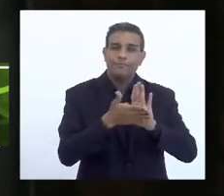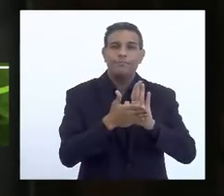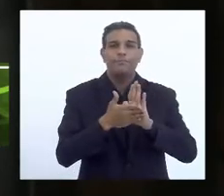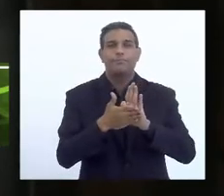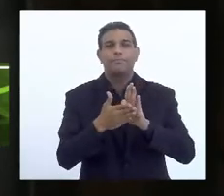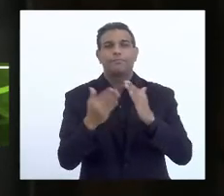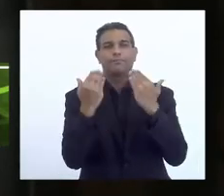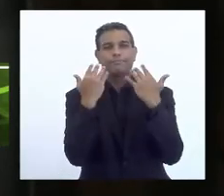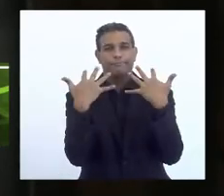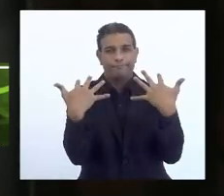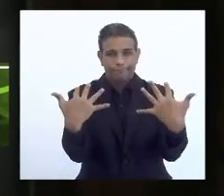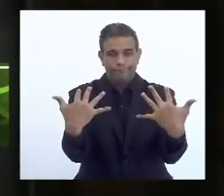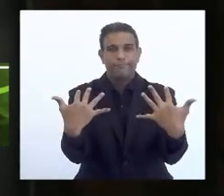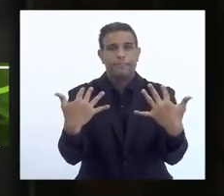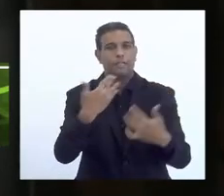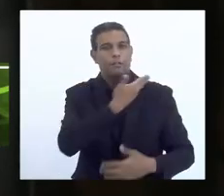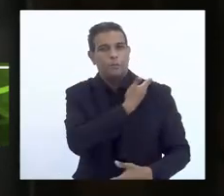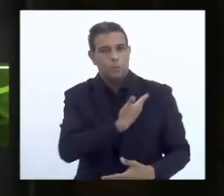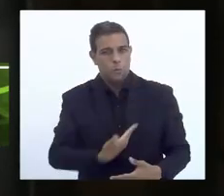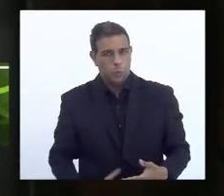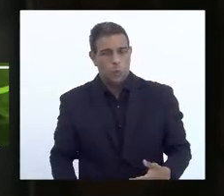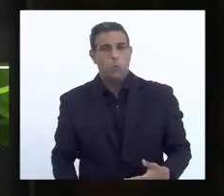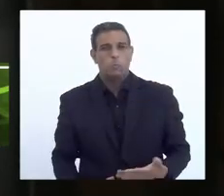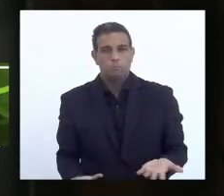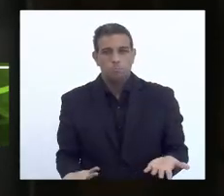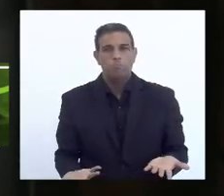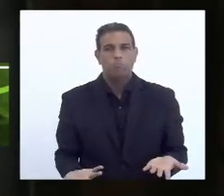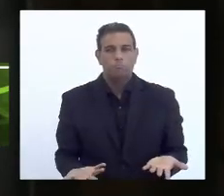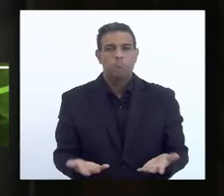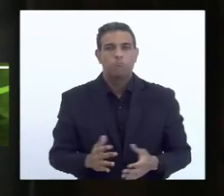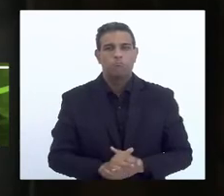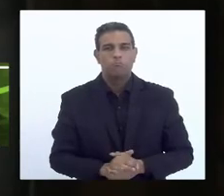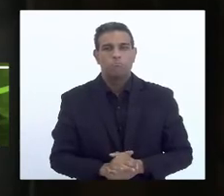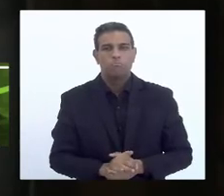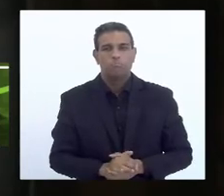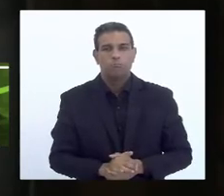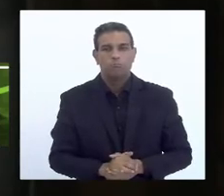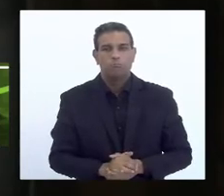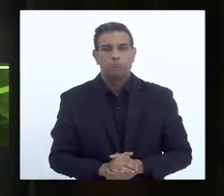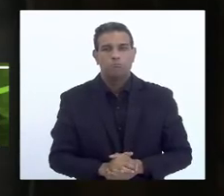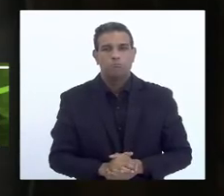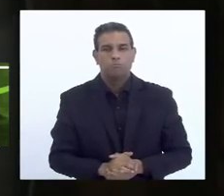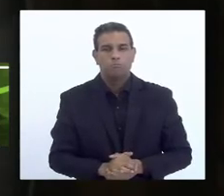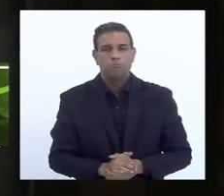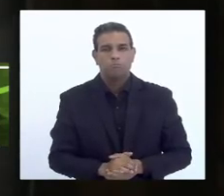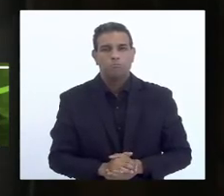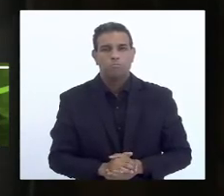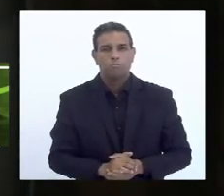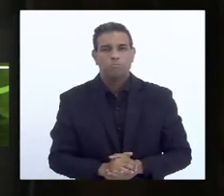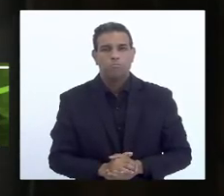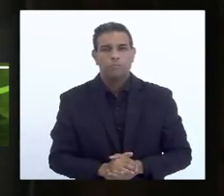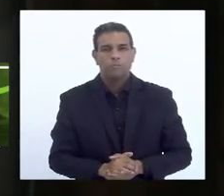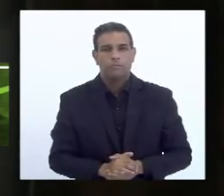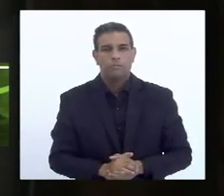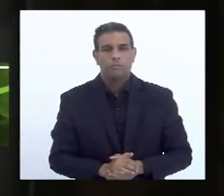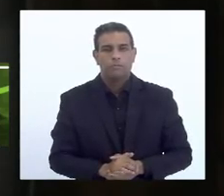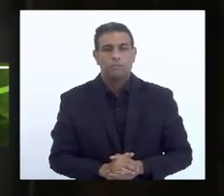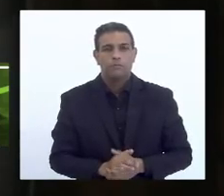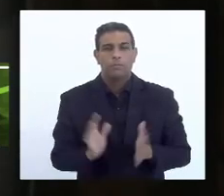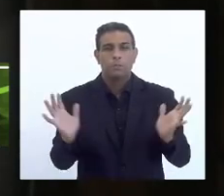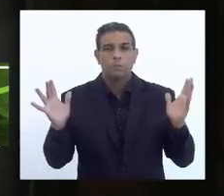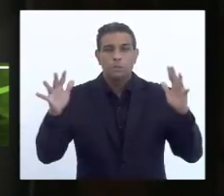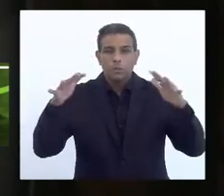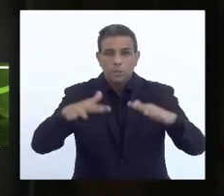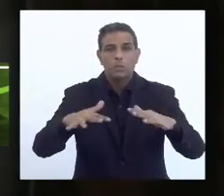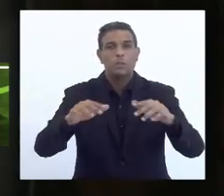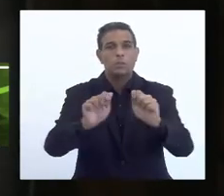audiência pública com todos os... Desculpe, não é audiência, mas uma sessão do plenário